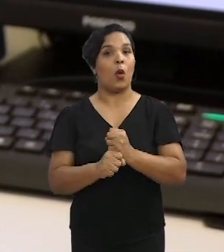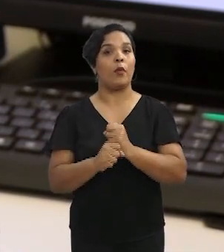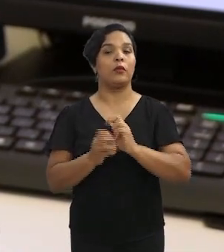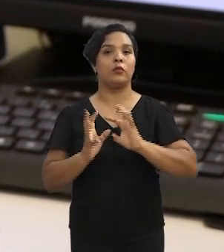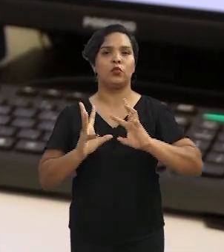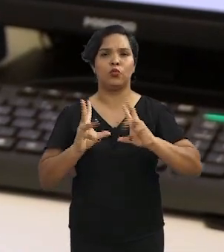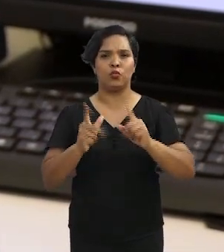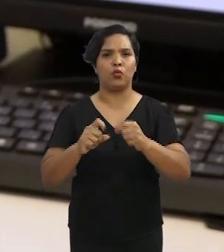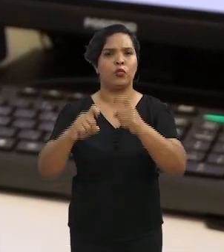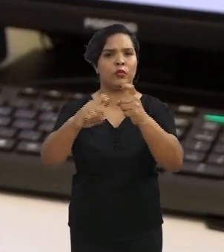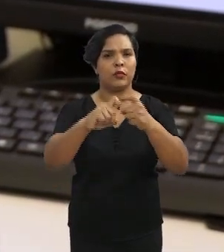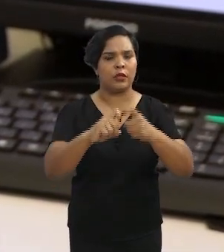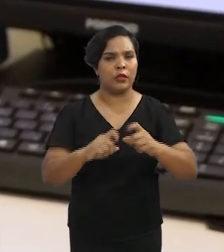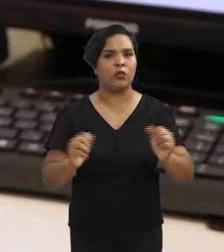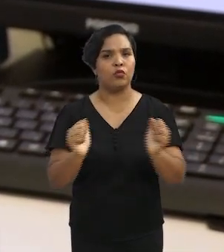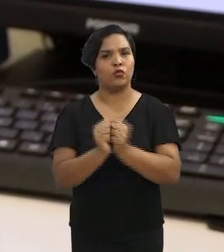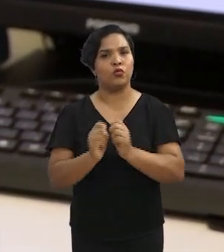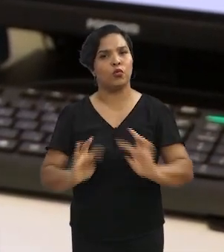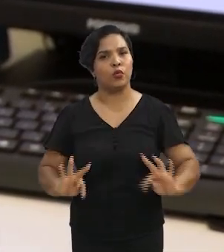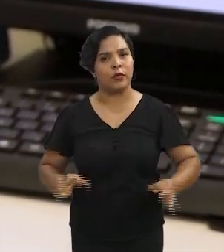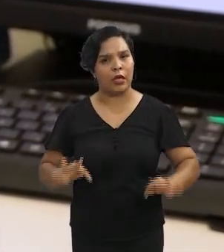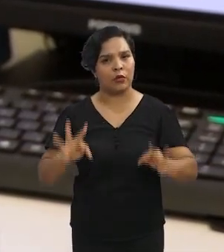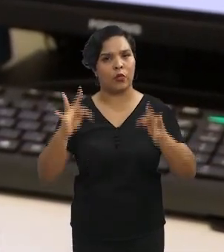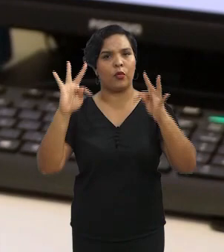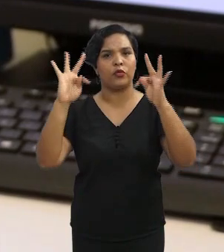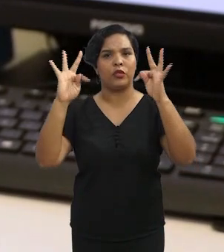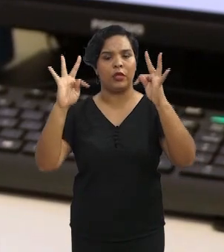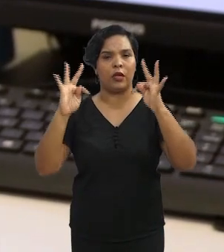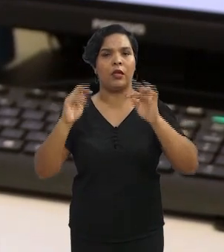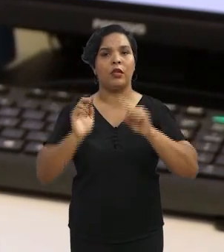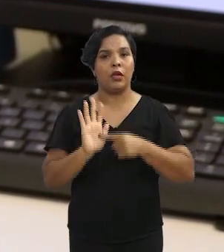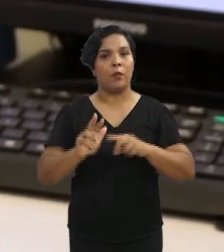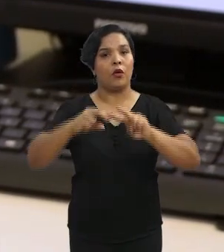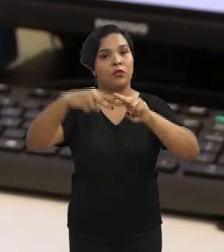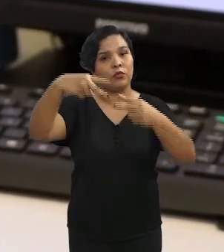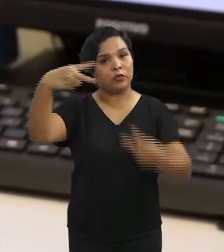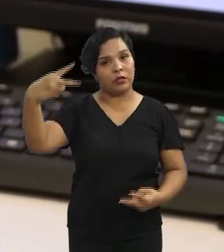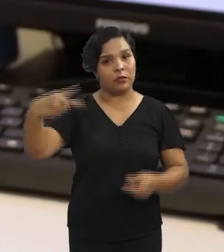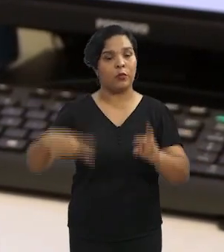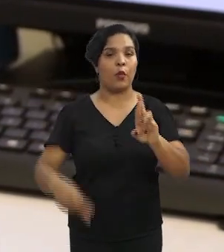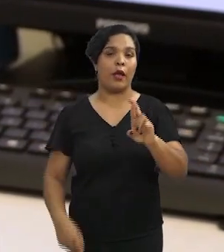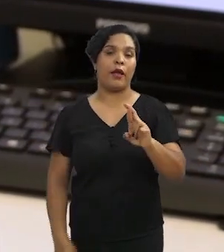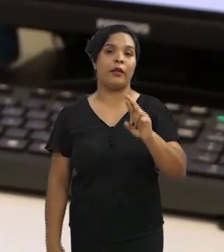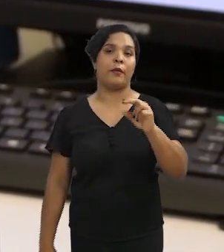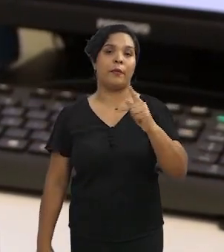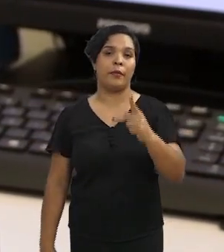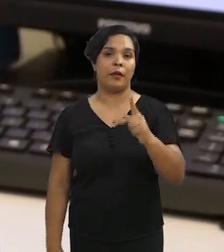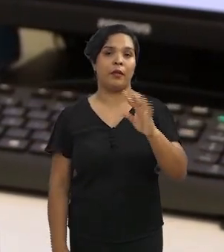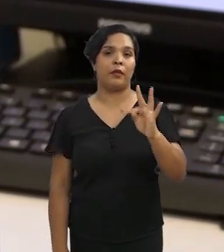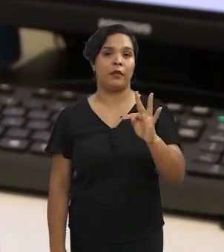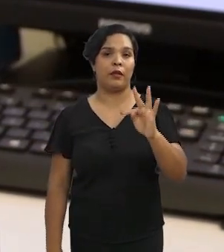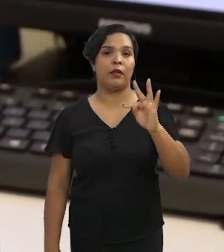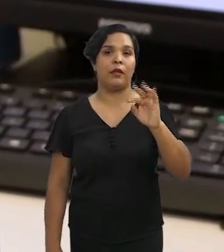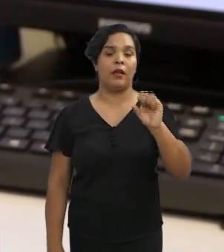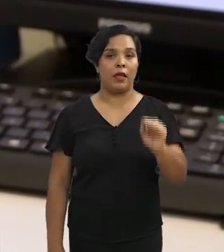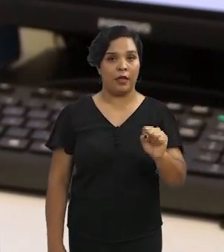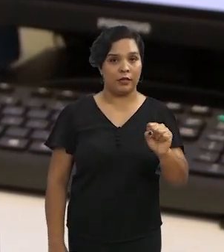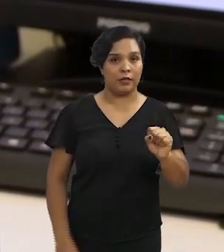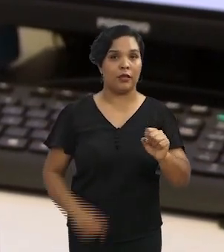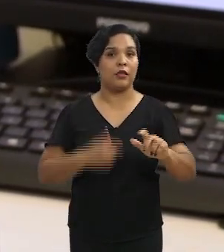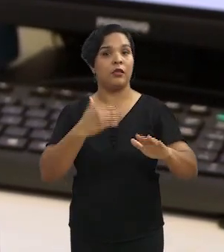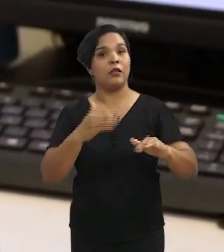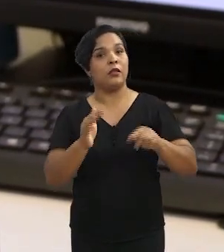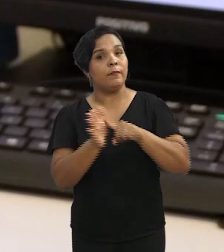achados clínicos laboratoriais com tecnologia robusta de expressão gênica por RT-PCR, desenvolvida pela nossa aluna